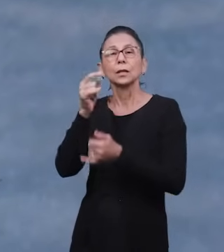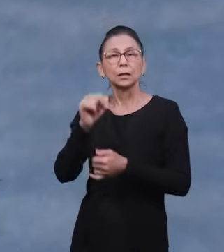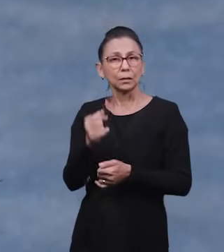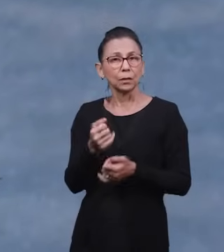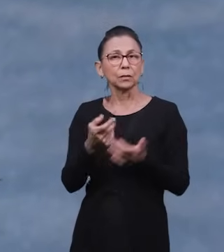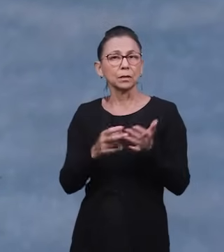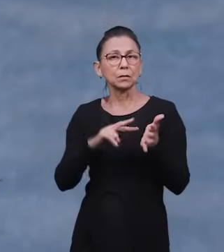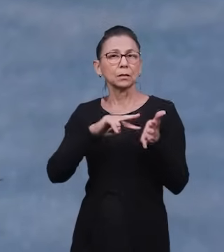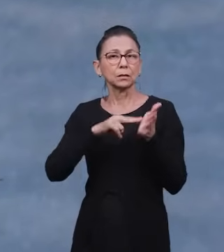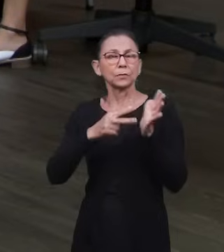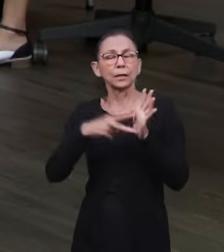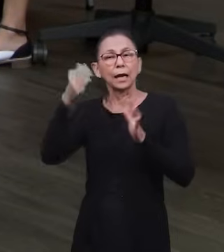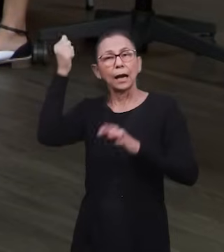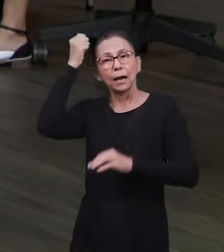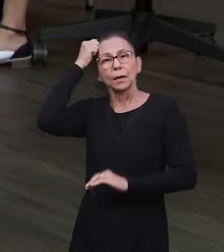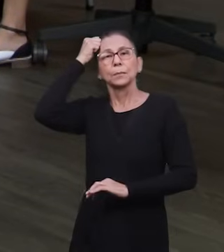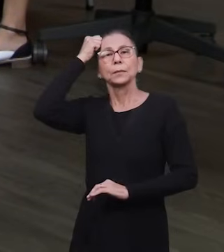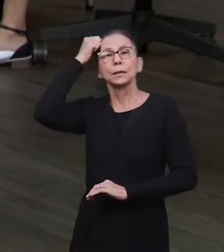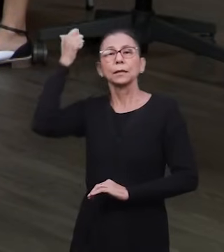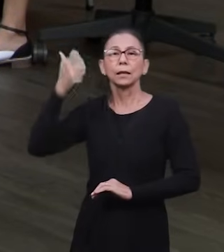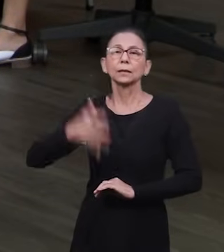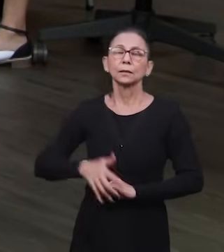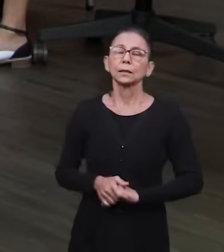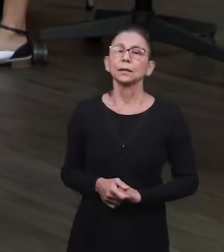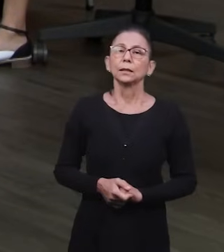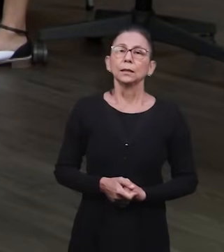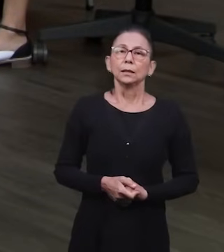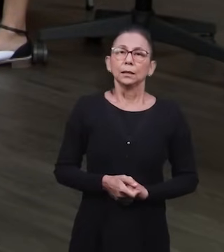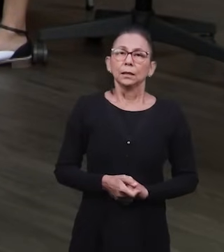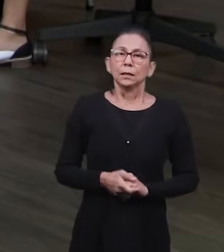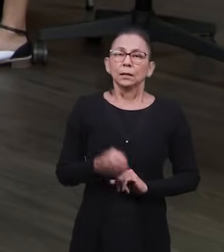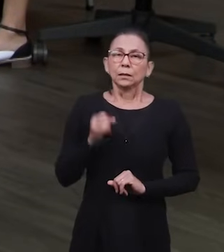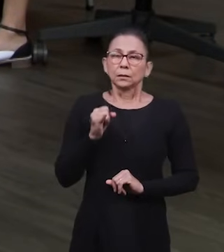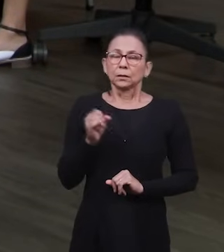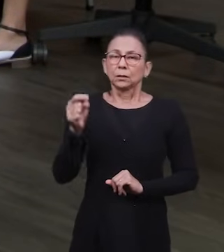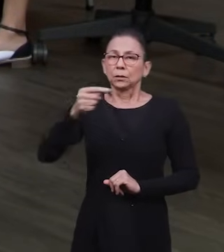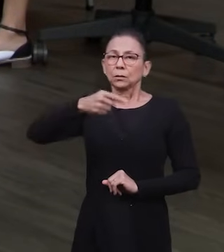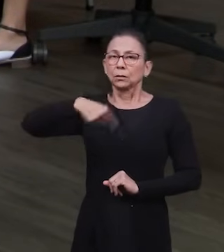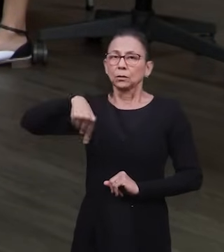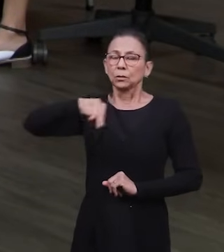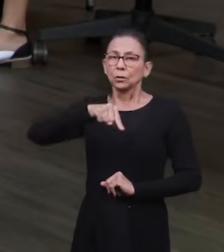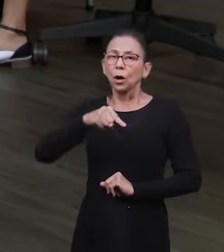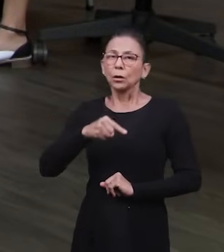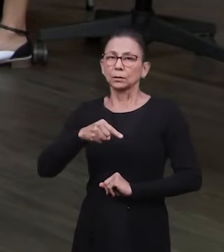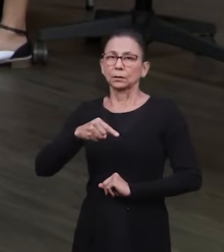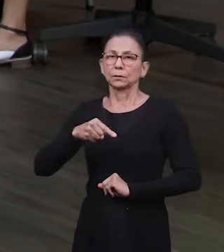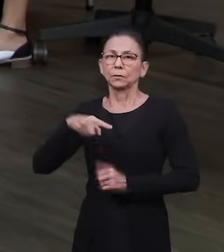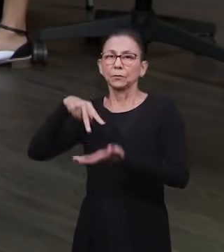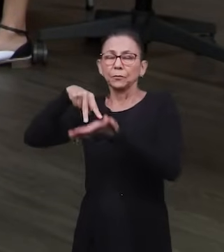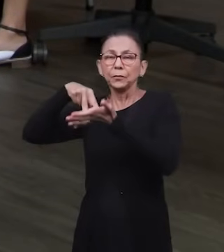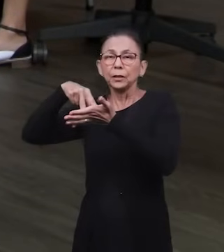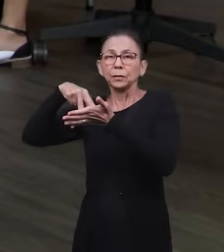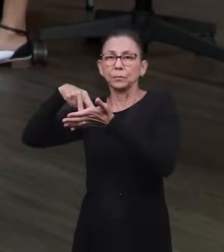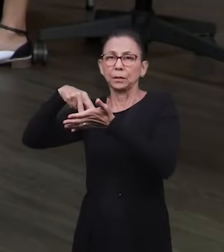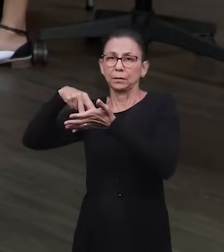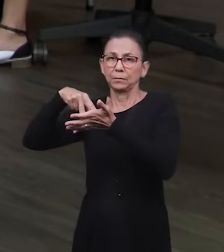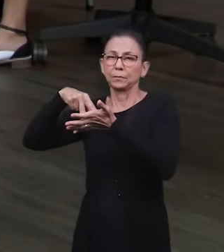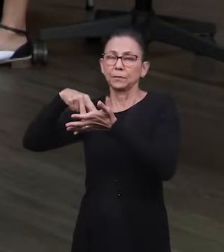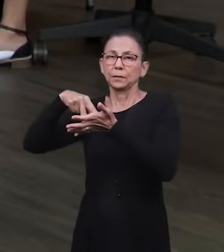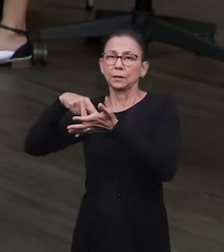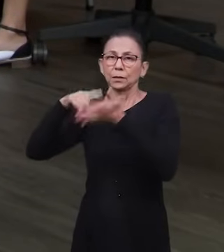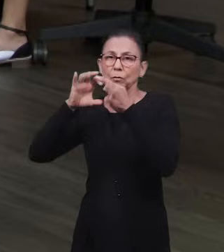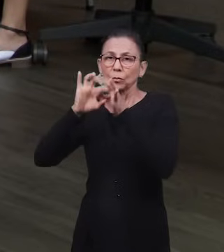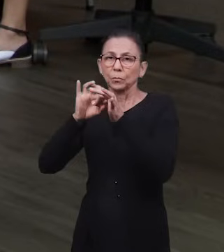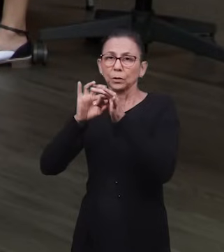estar em comunhão para isso. Se andarmos na luz, como Ele na luz está, temos comunhão com os outros e o sangue de Jesus Cristo